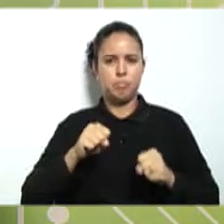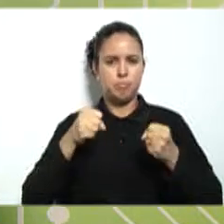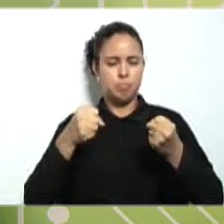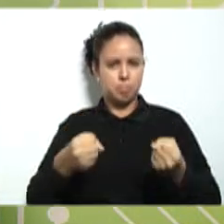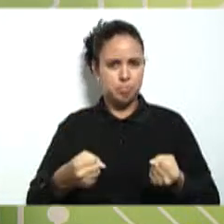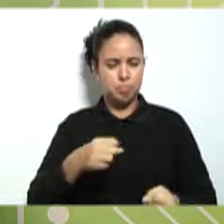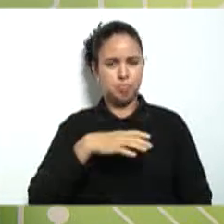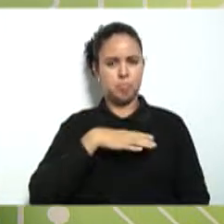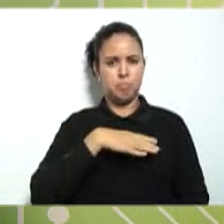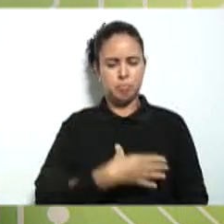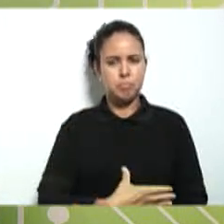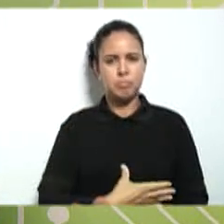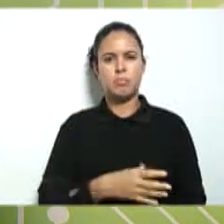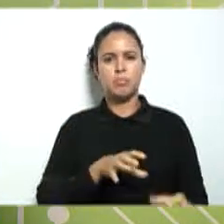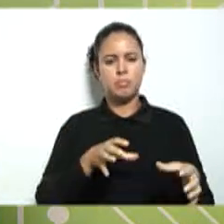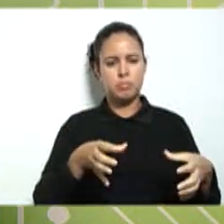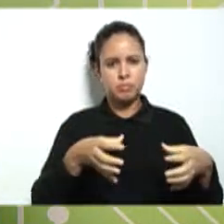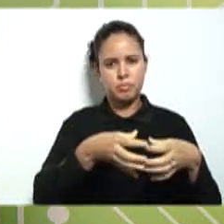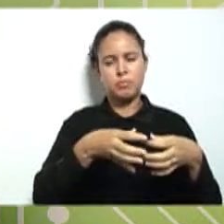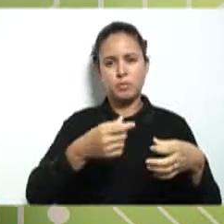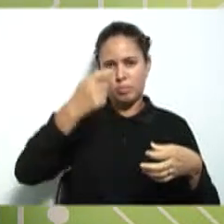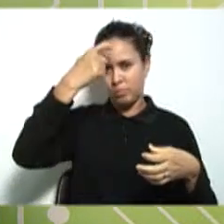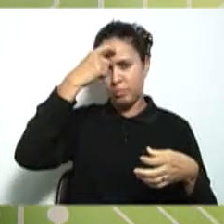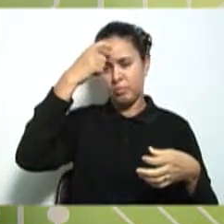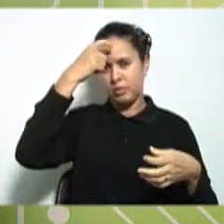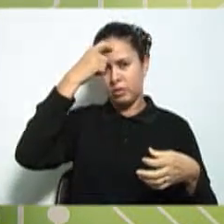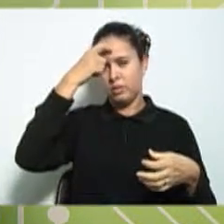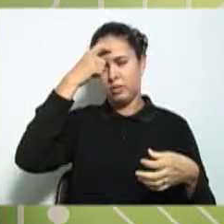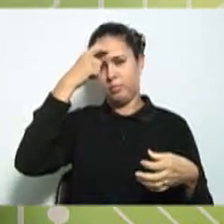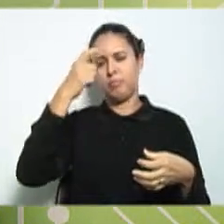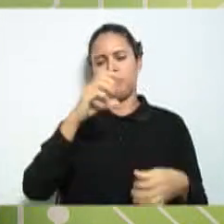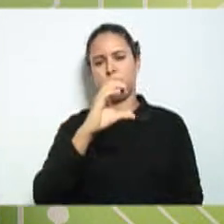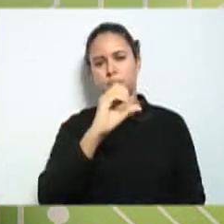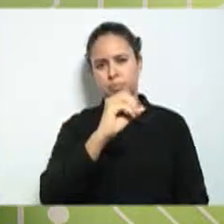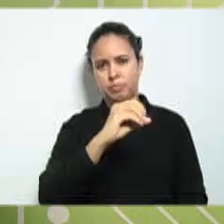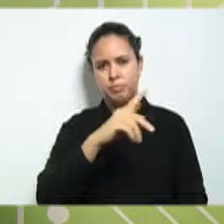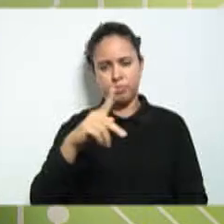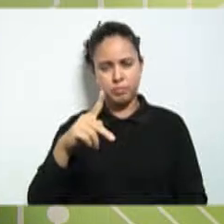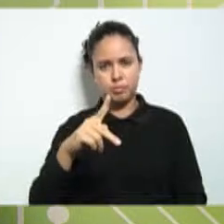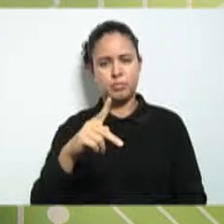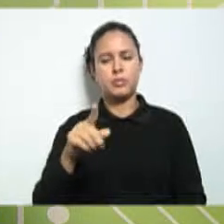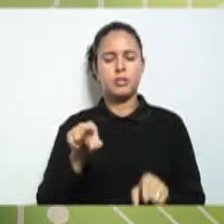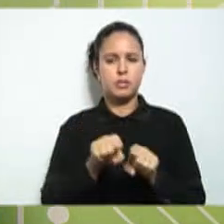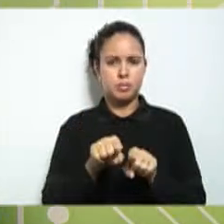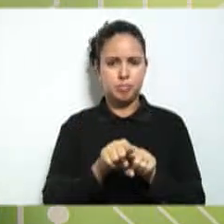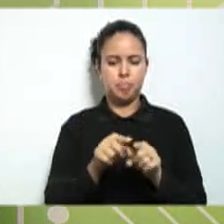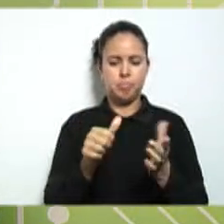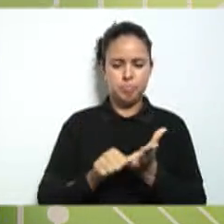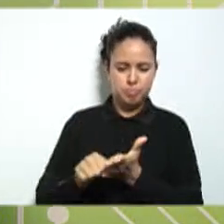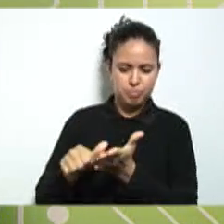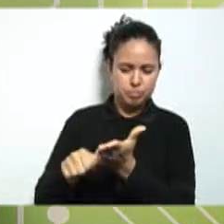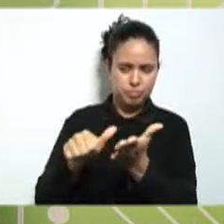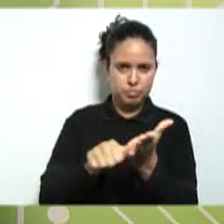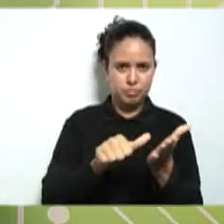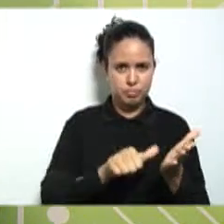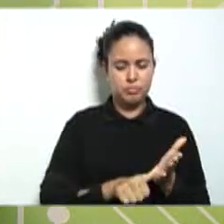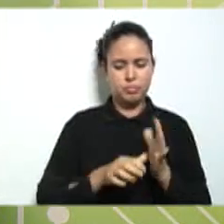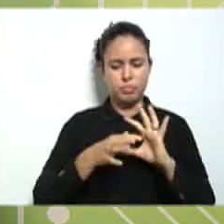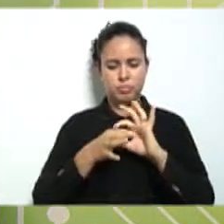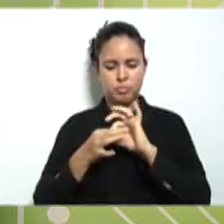se abraçam. A forma de pensar uma cooperativa e a forma de pensar em trabalhar cooperado está ligada a esse sentimento de